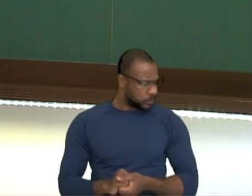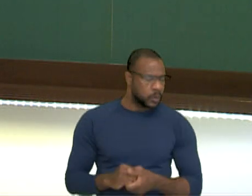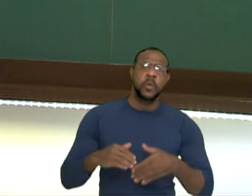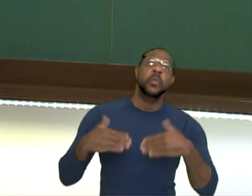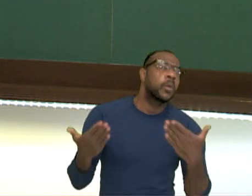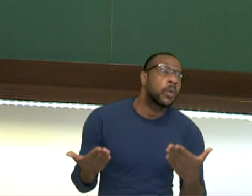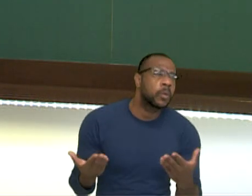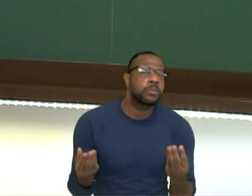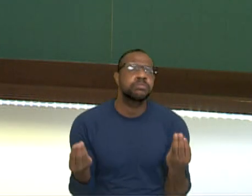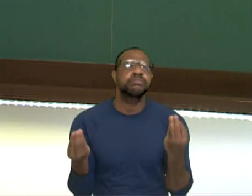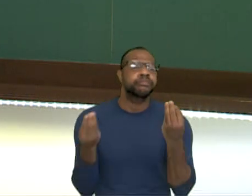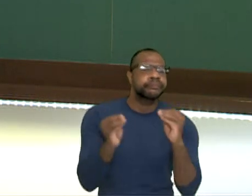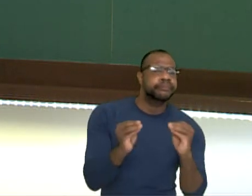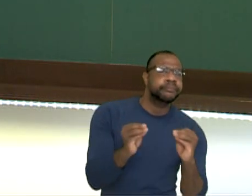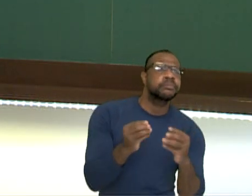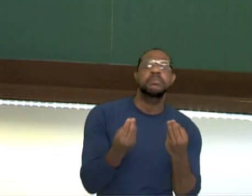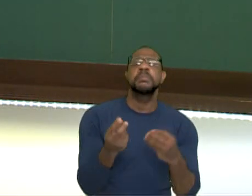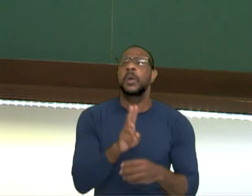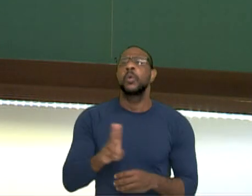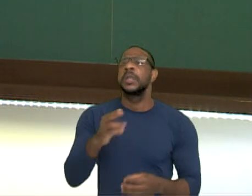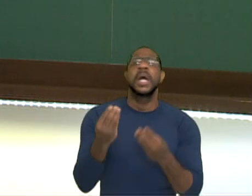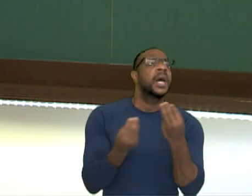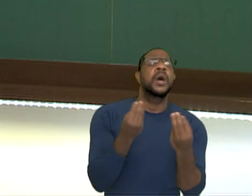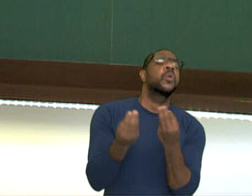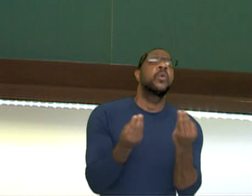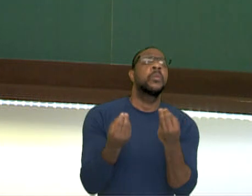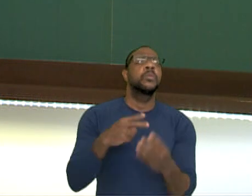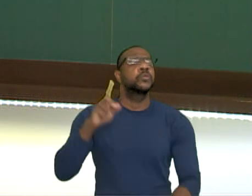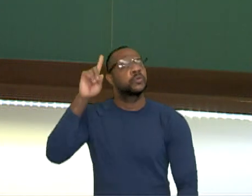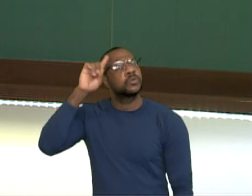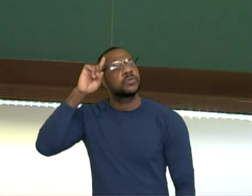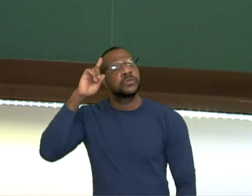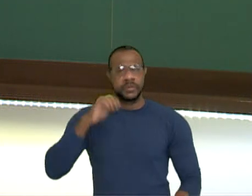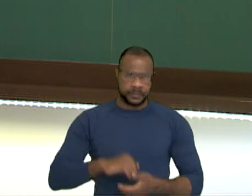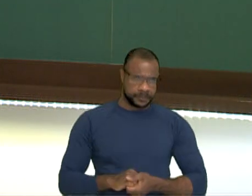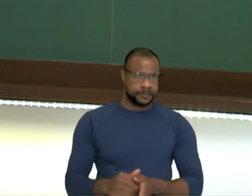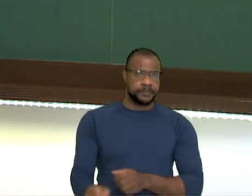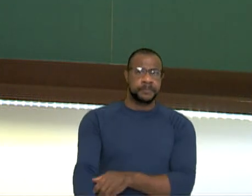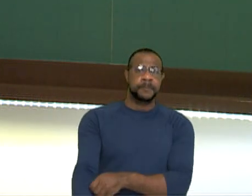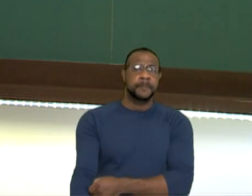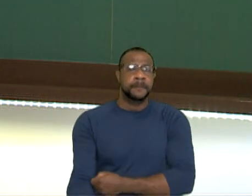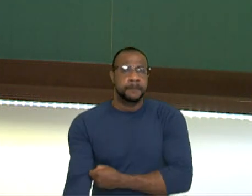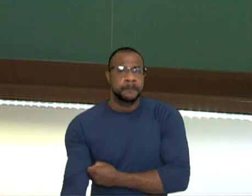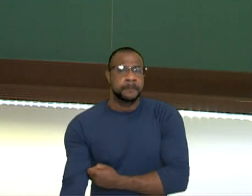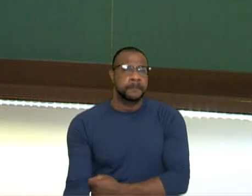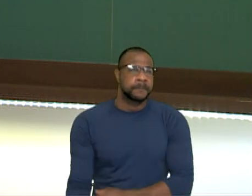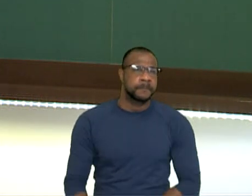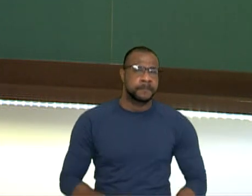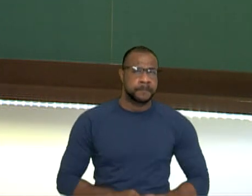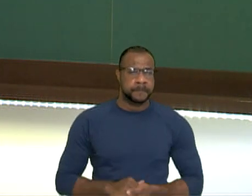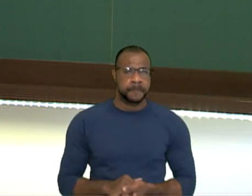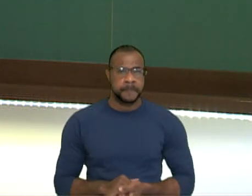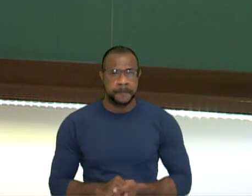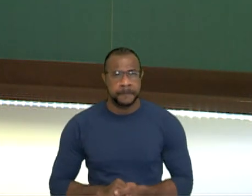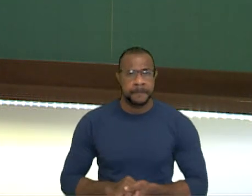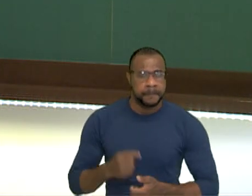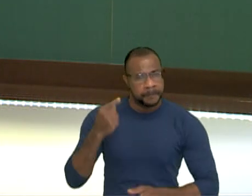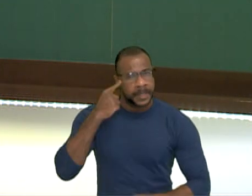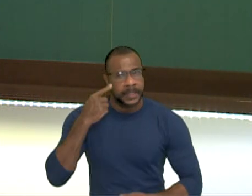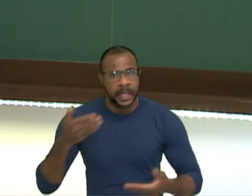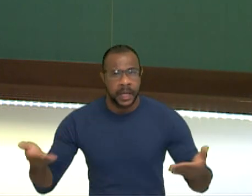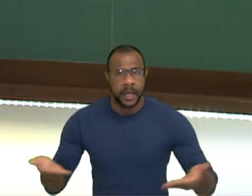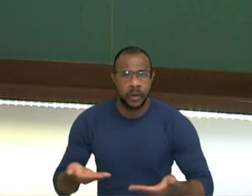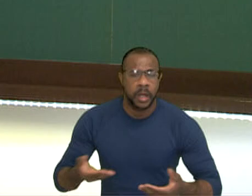é a aplicabilidade da função cosseno no nosso dia a dia. Tá? Então, vamos pensar um pouquinho. Como